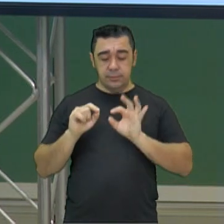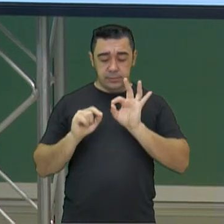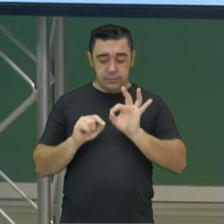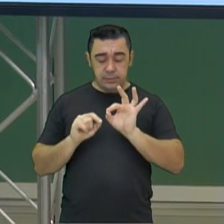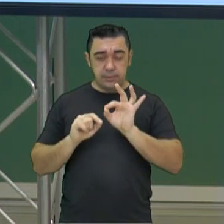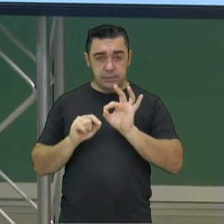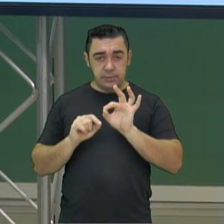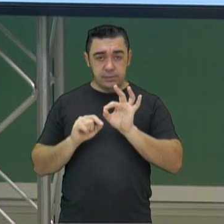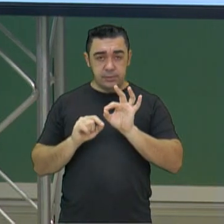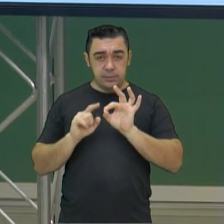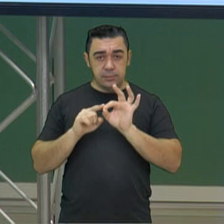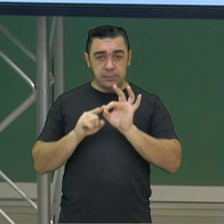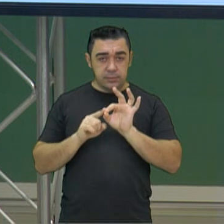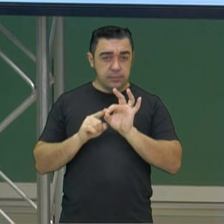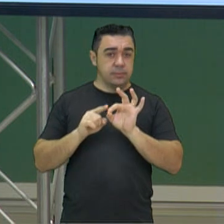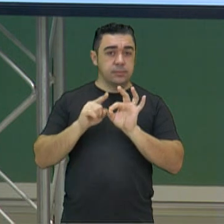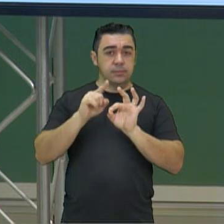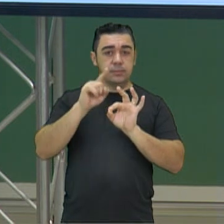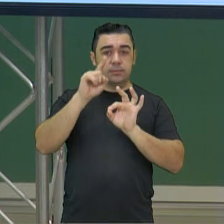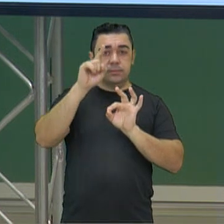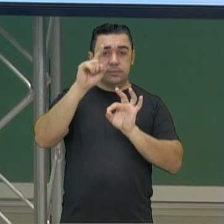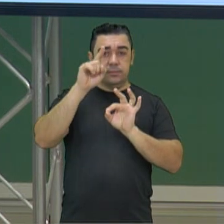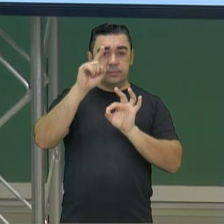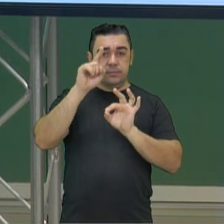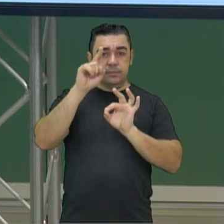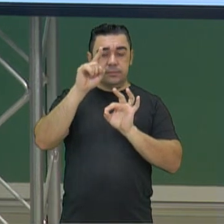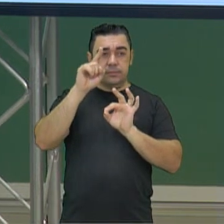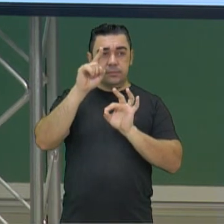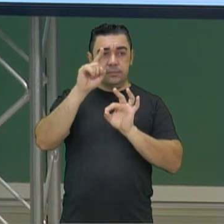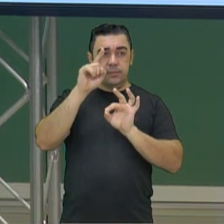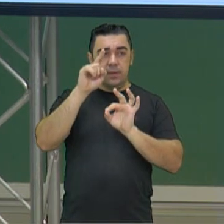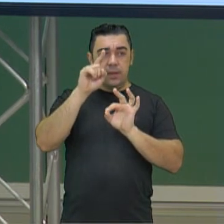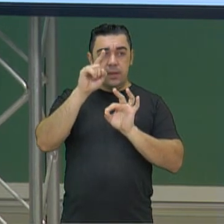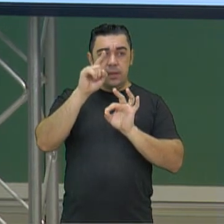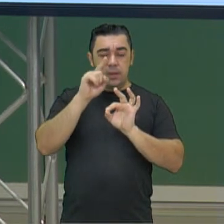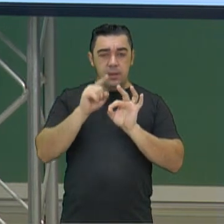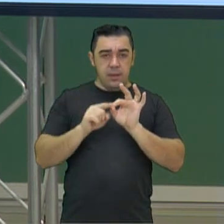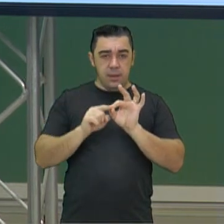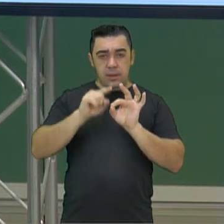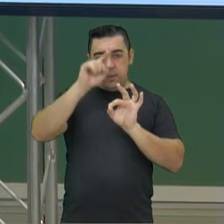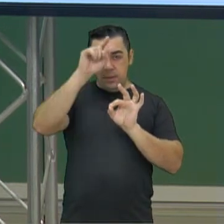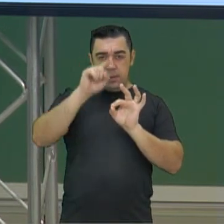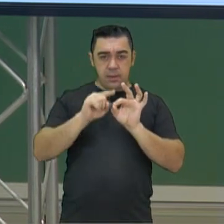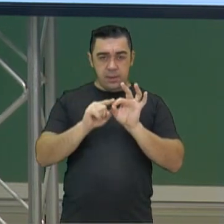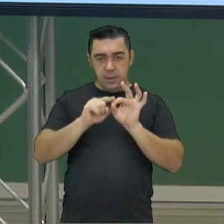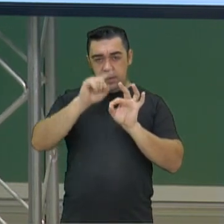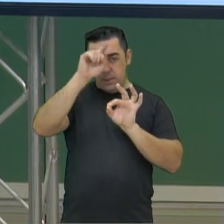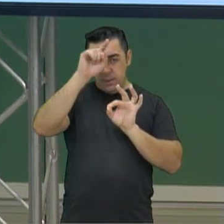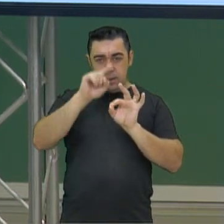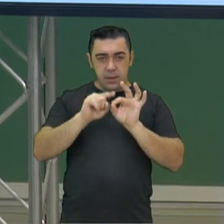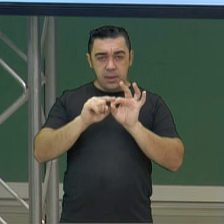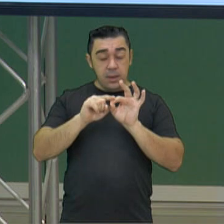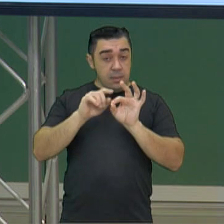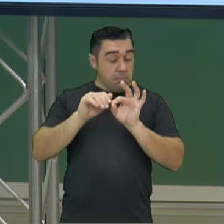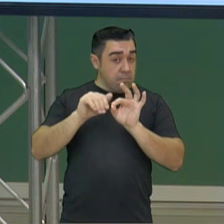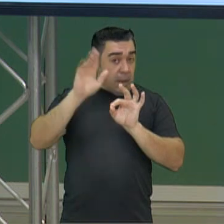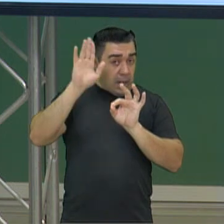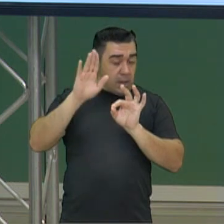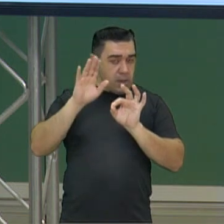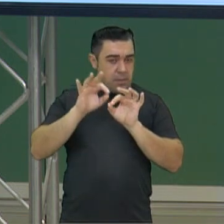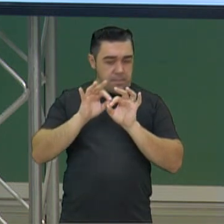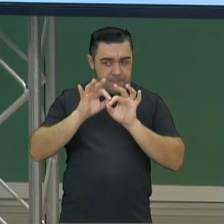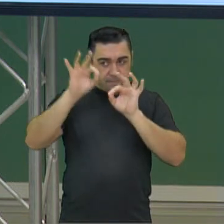centro até na verdade, metade do eixo maior. Metade do eixo maior ou a distância do